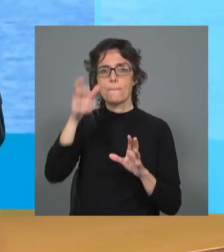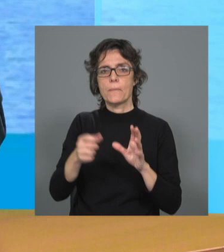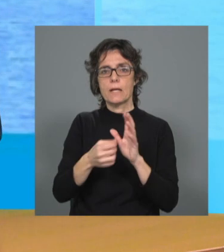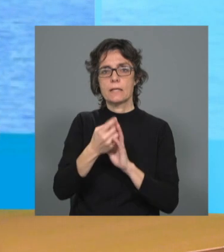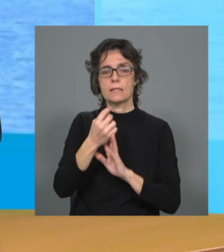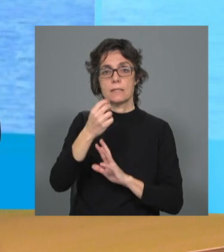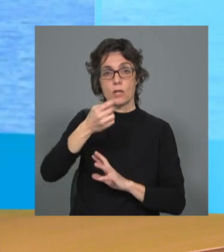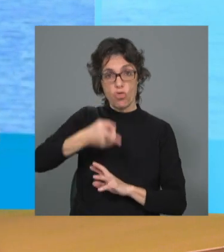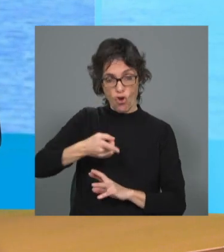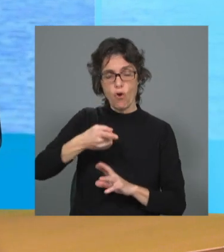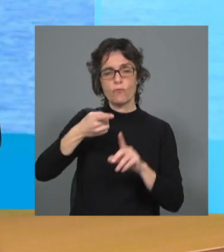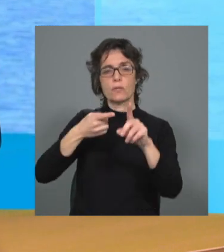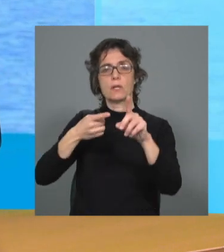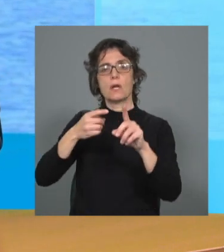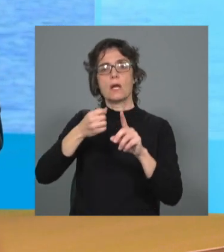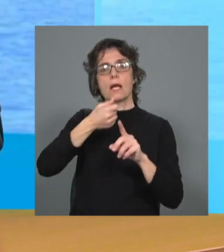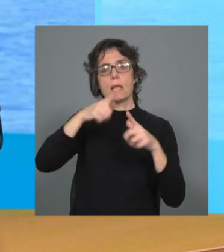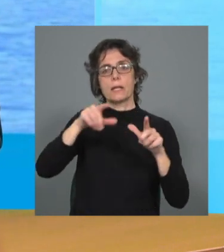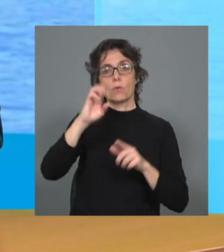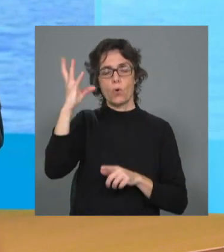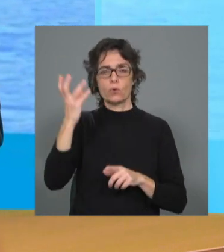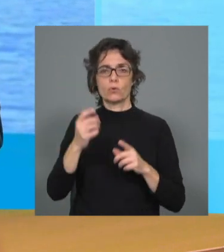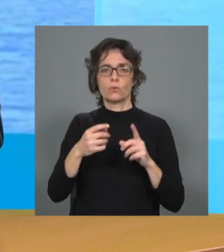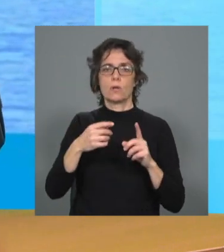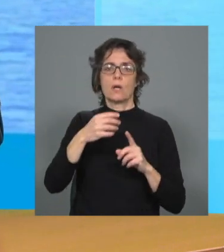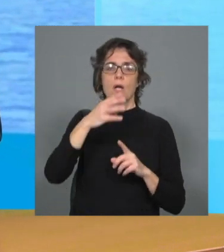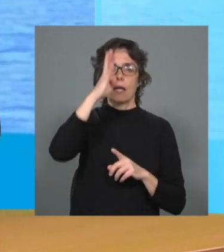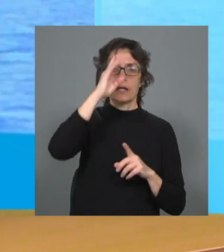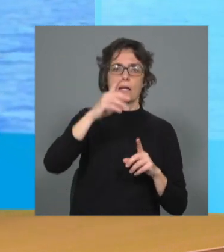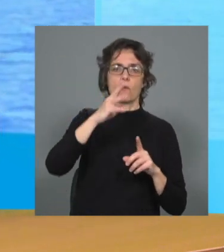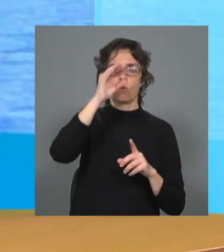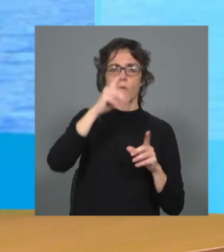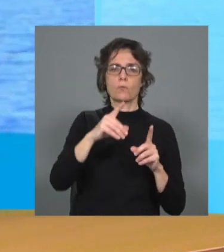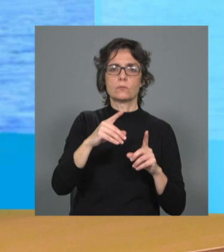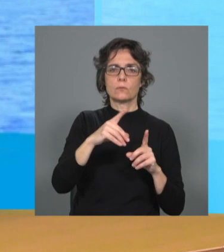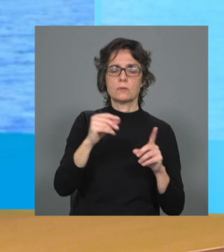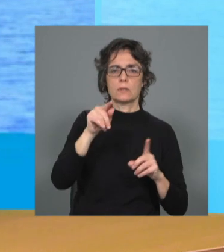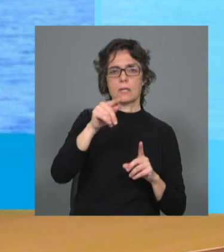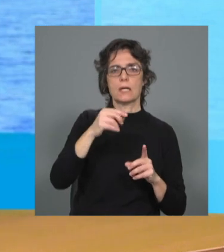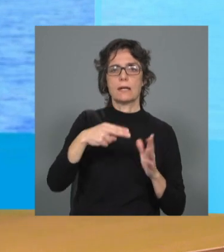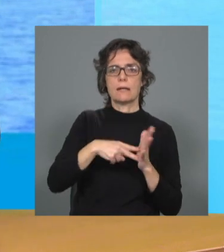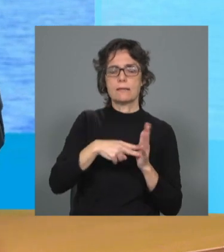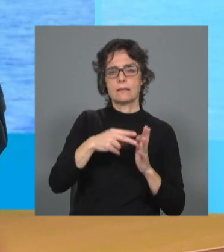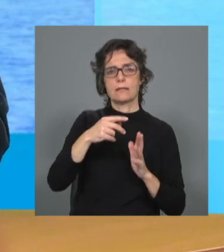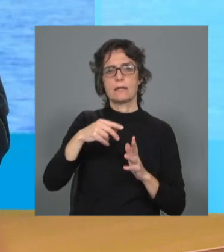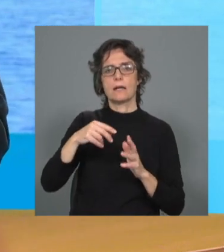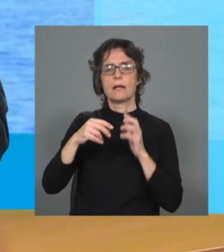pessoas do Paquistão, Afeganistão, Irão, Iraque, Síria,